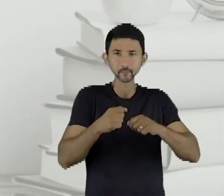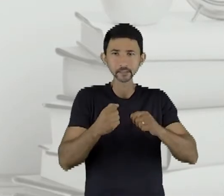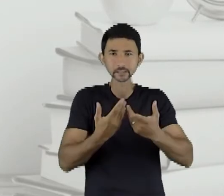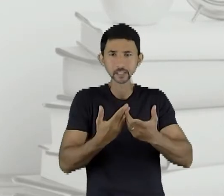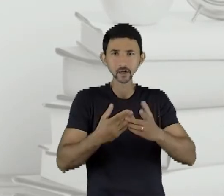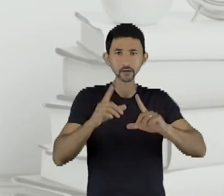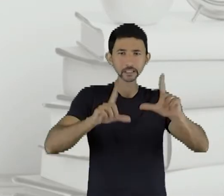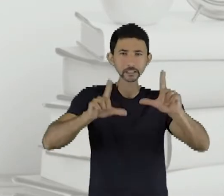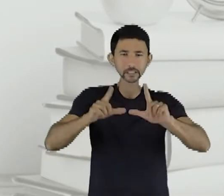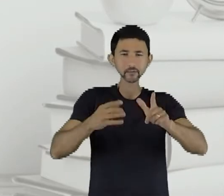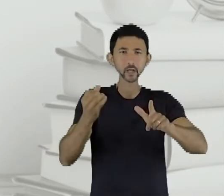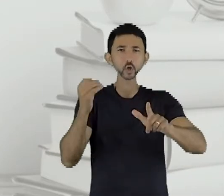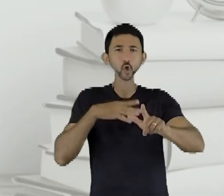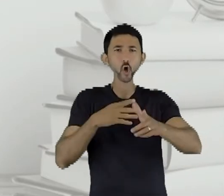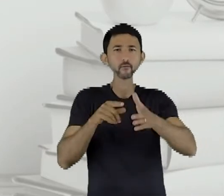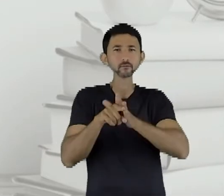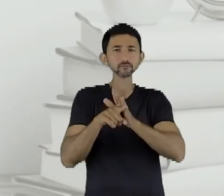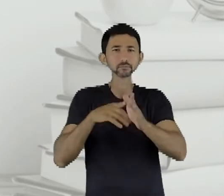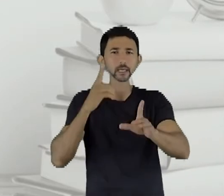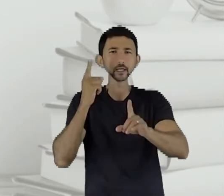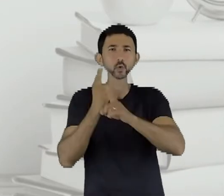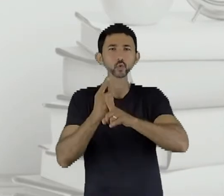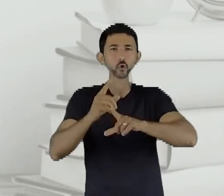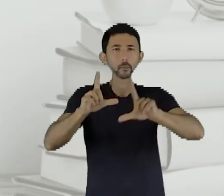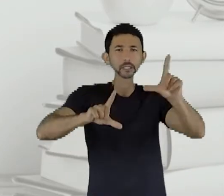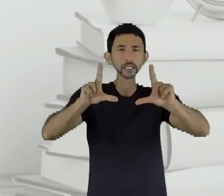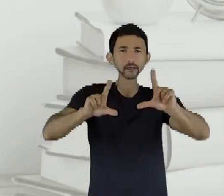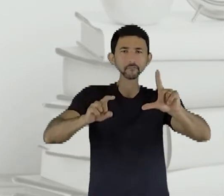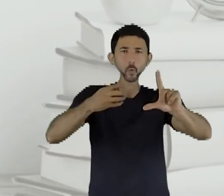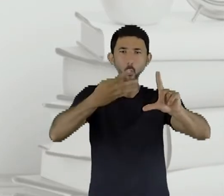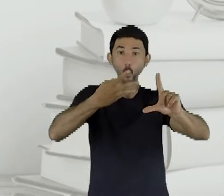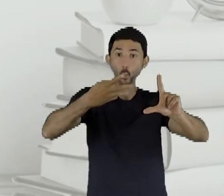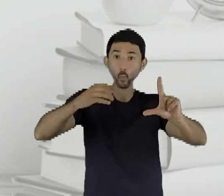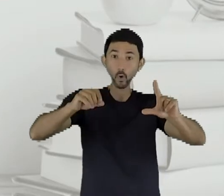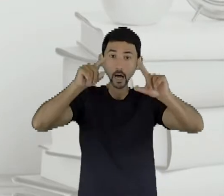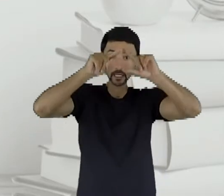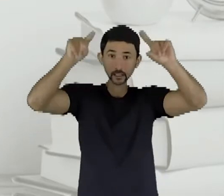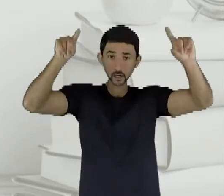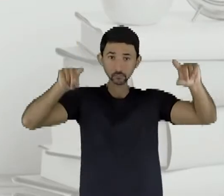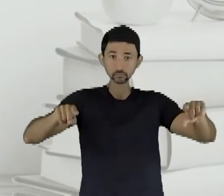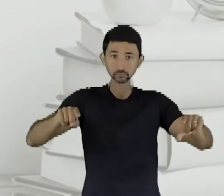nova. Pesquisou e encontrou uma TV de 40 polegadas por R$